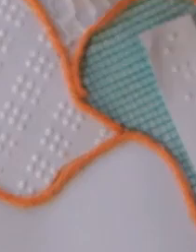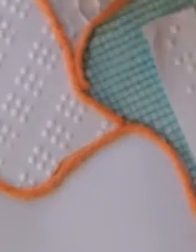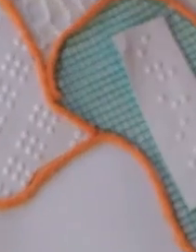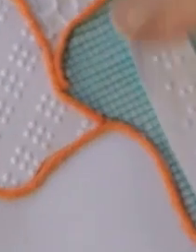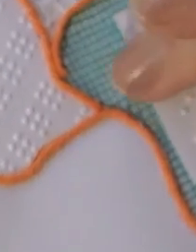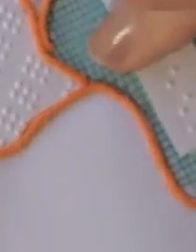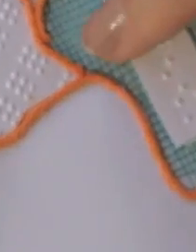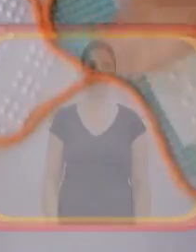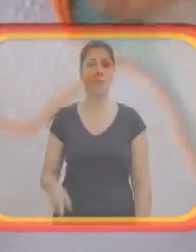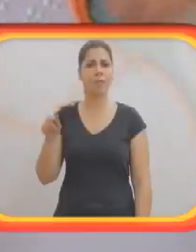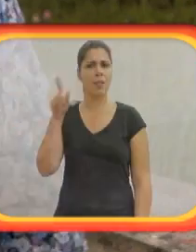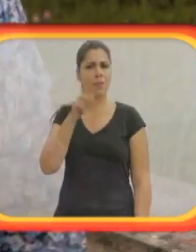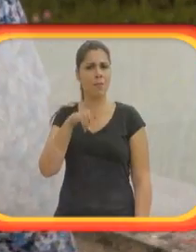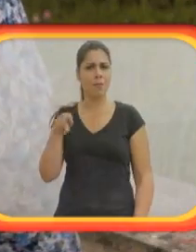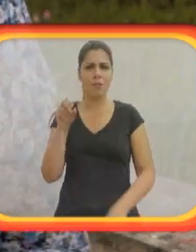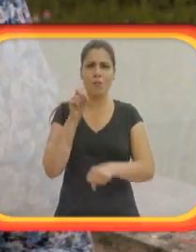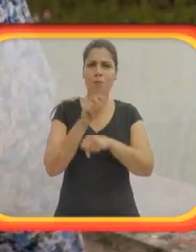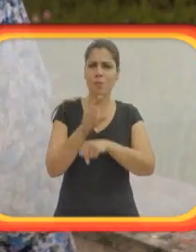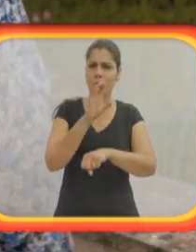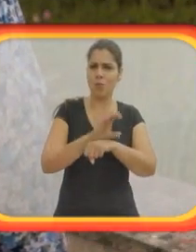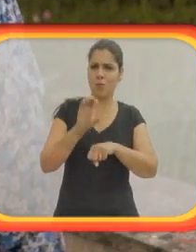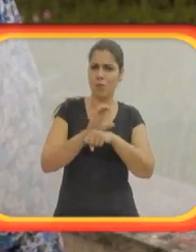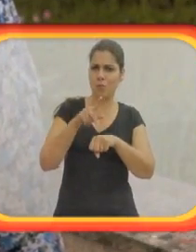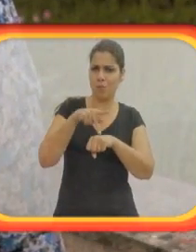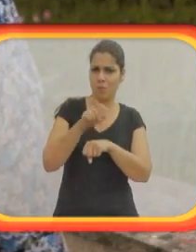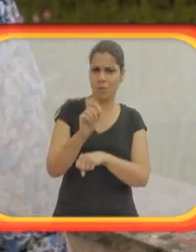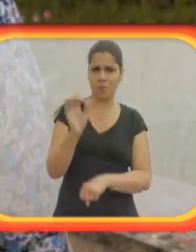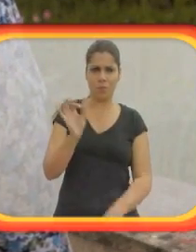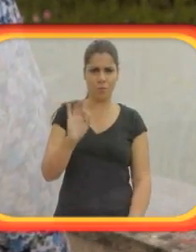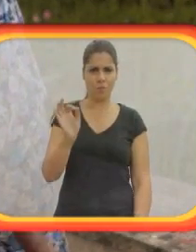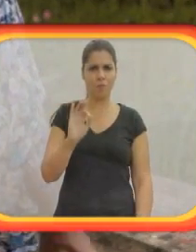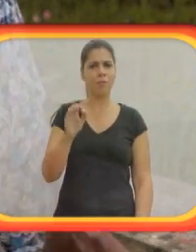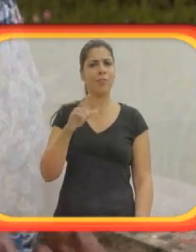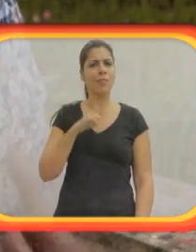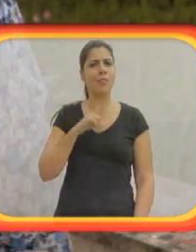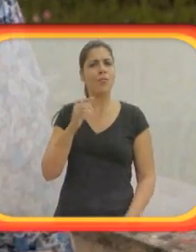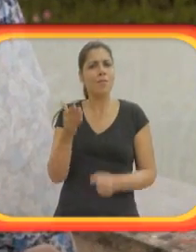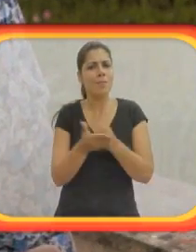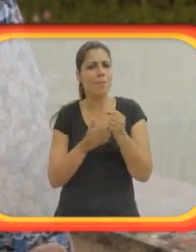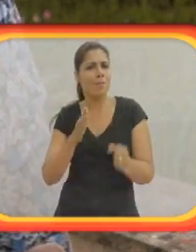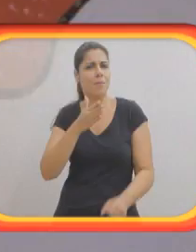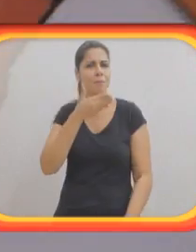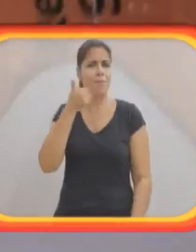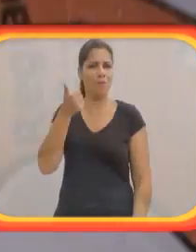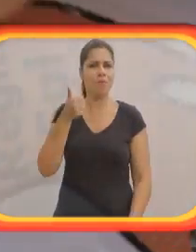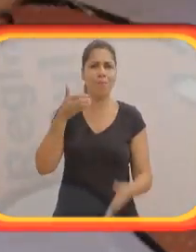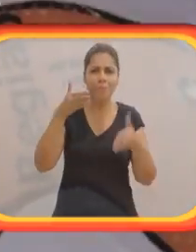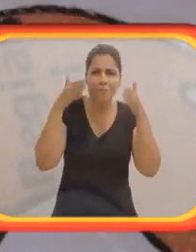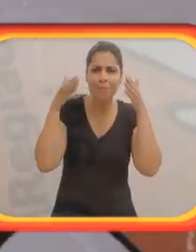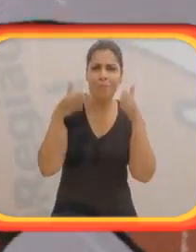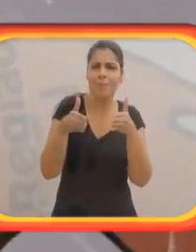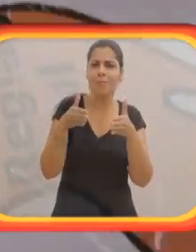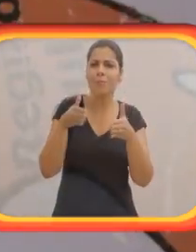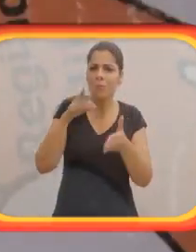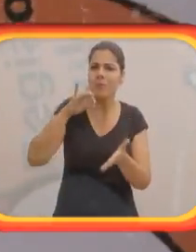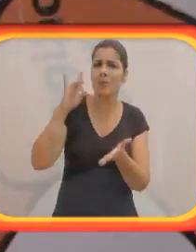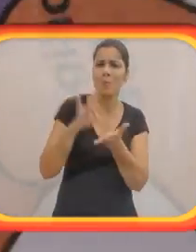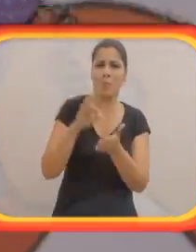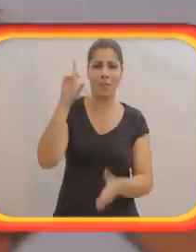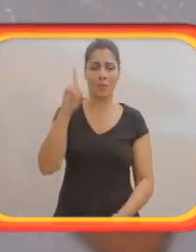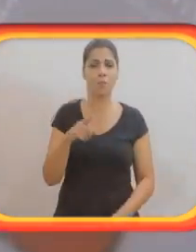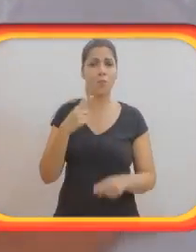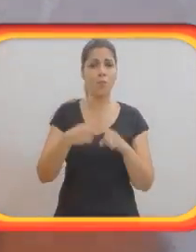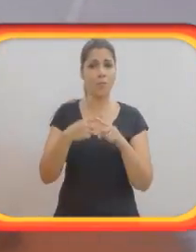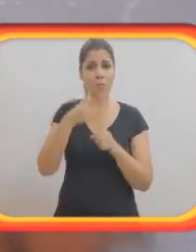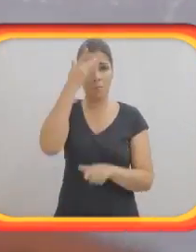e linhas de barbante. Esse professor ingressa no curso de pós-graduação para ter uma base melhor dessa concepção do que é